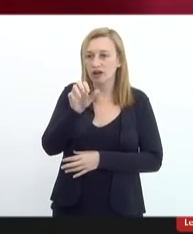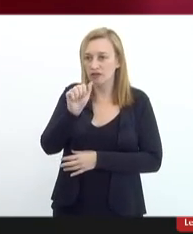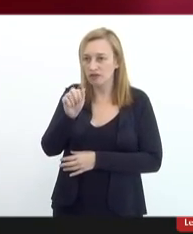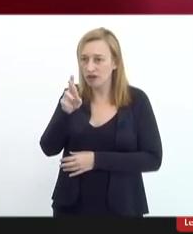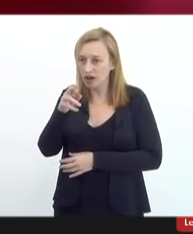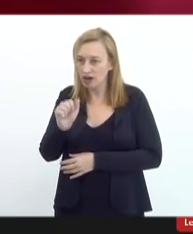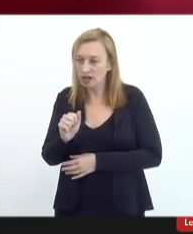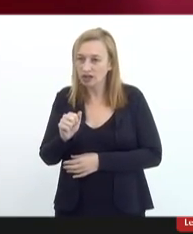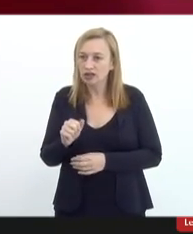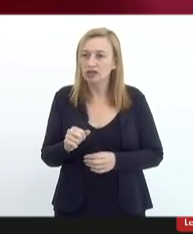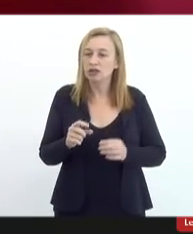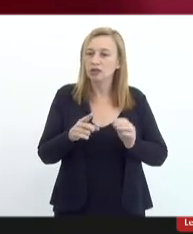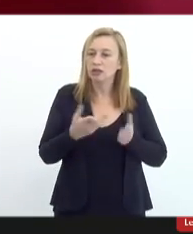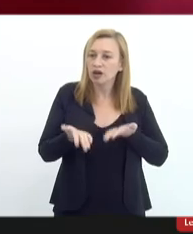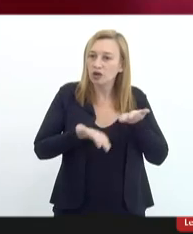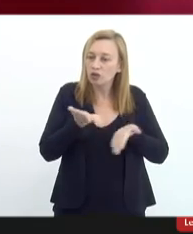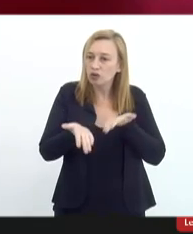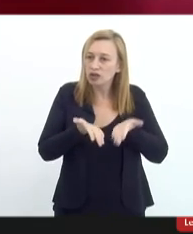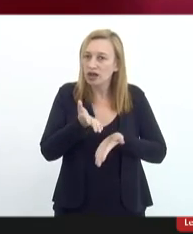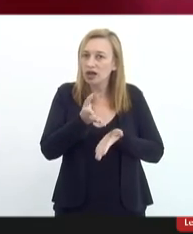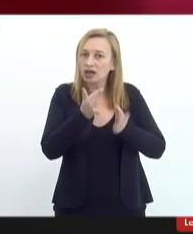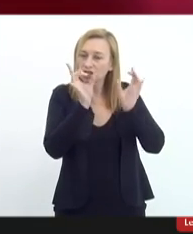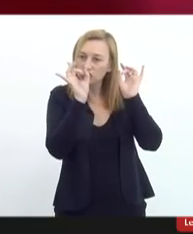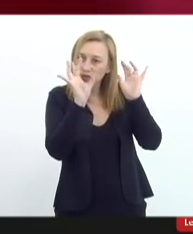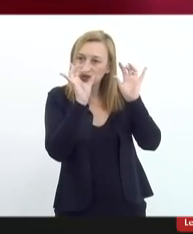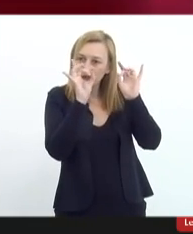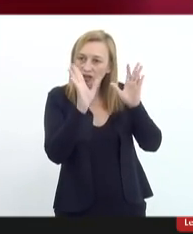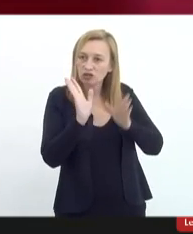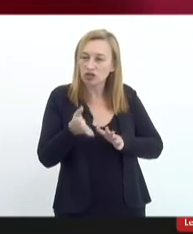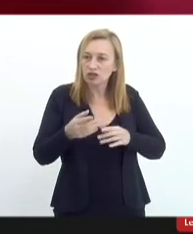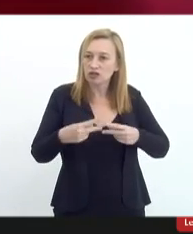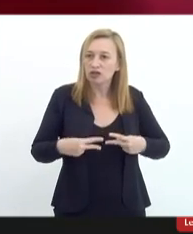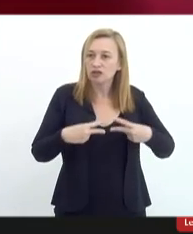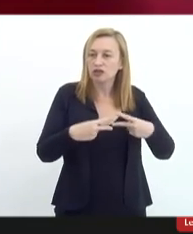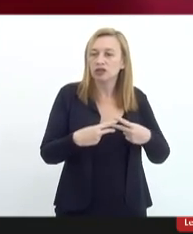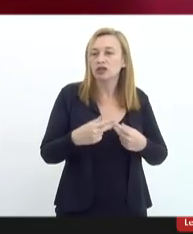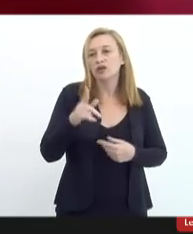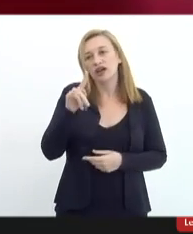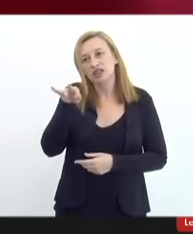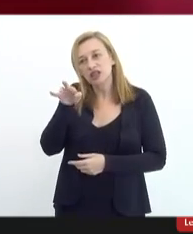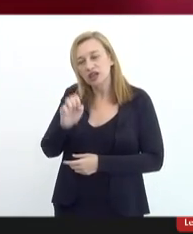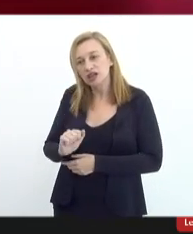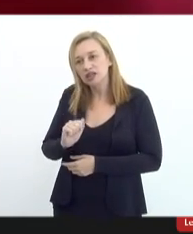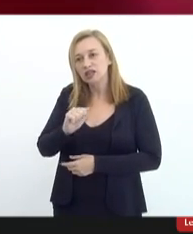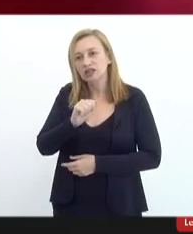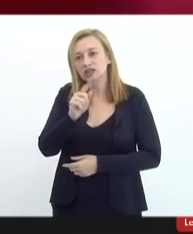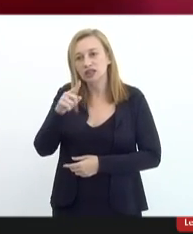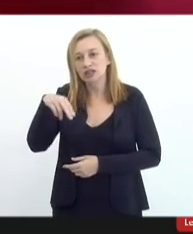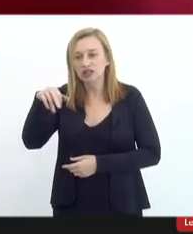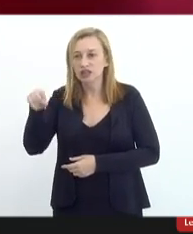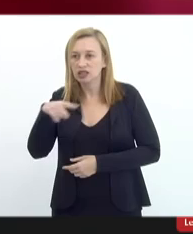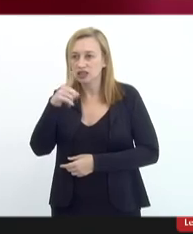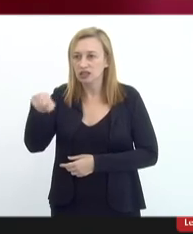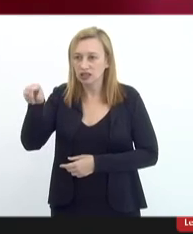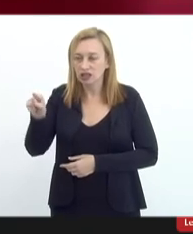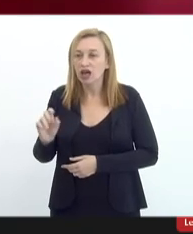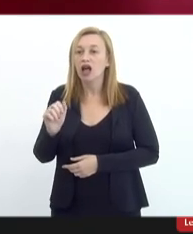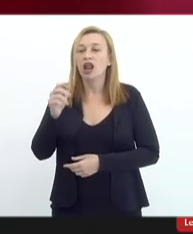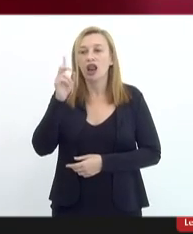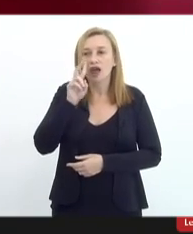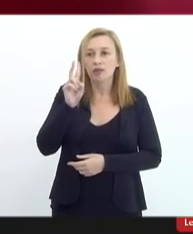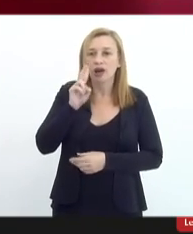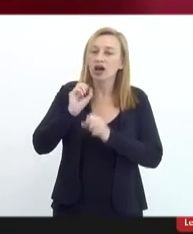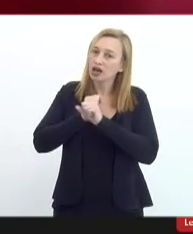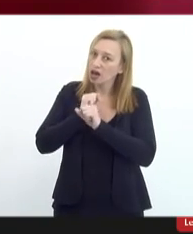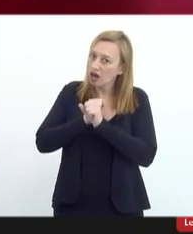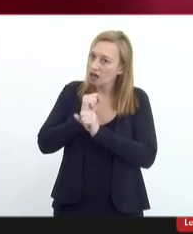para tratar da questão. Aí, já fazendo um link com a Adriana de Nanã, para a gente lembrar que há muito tempo, sabe,